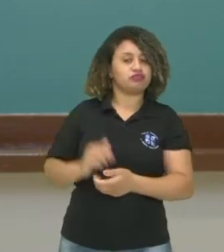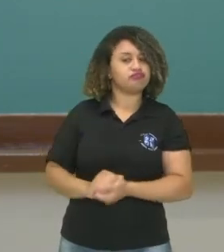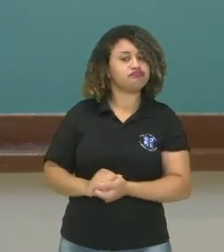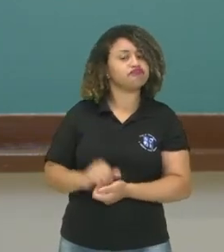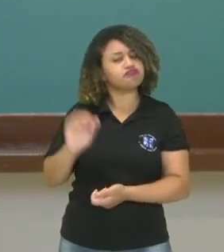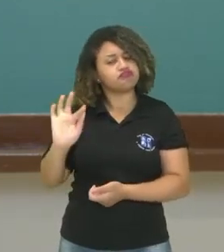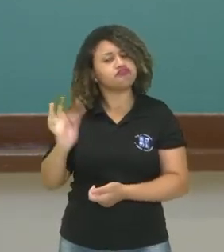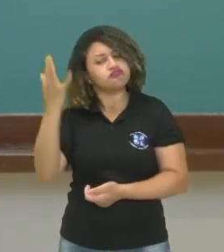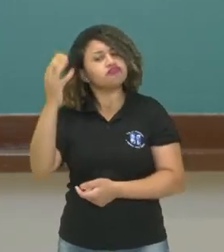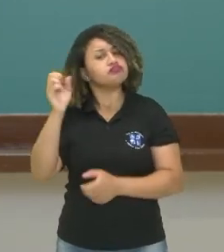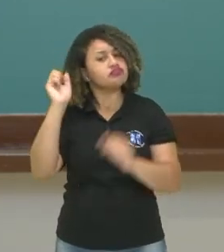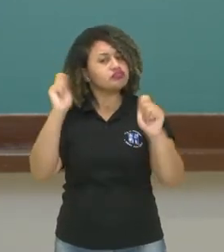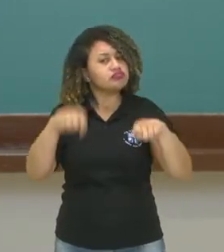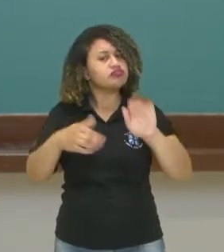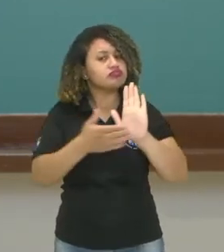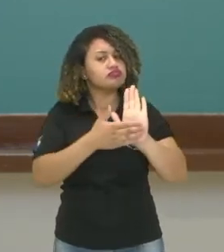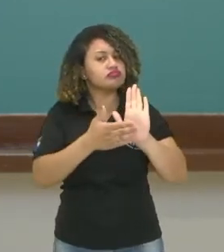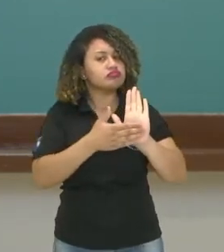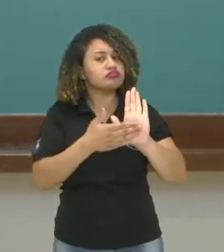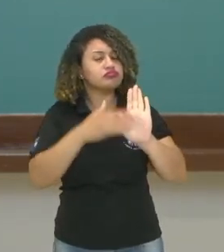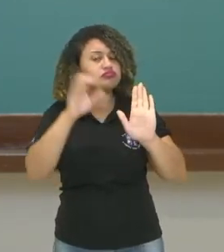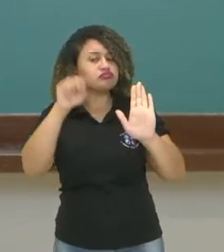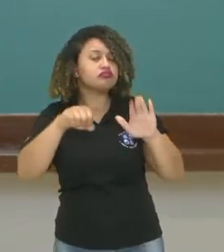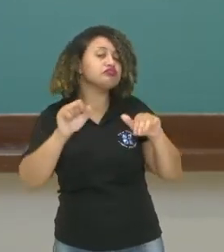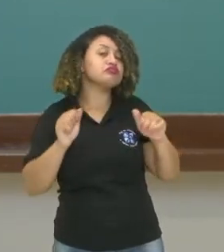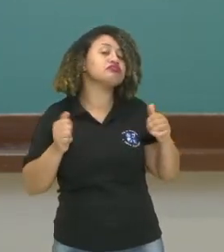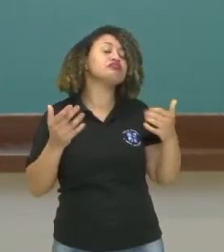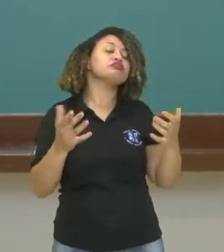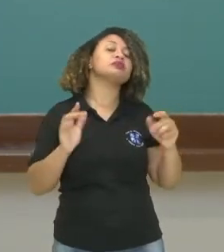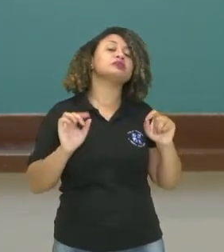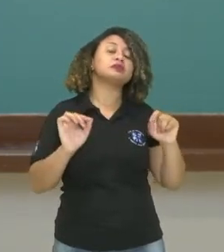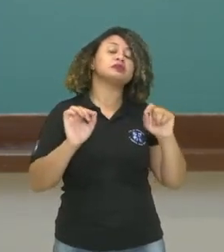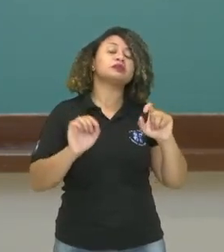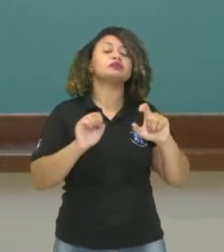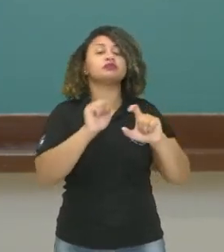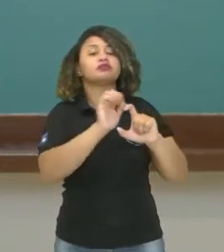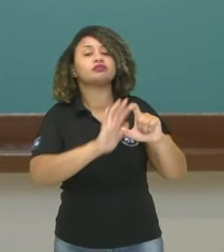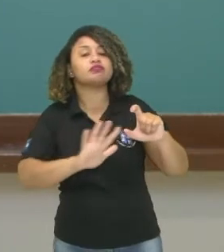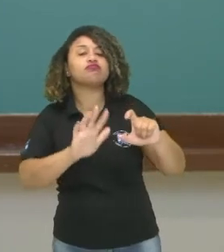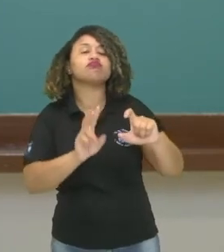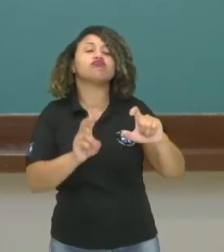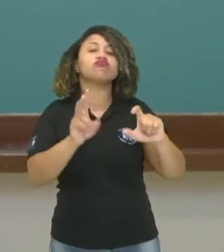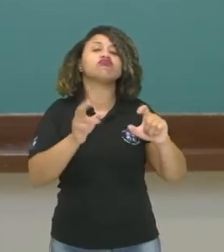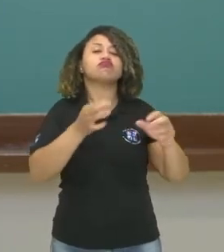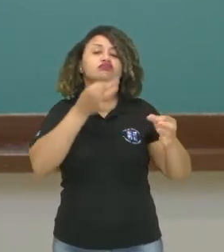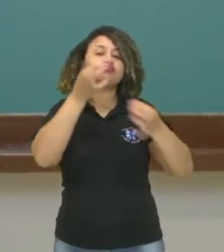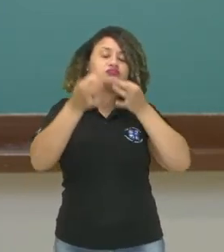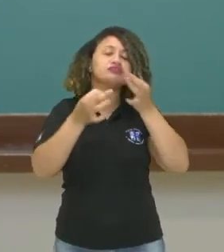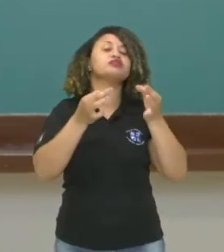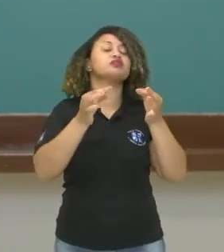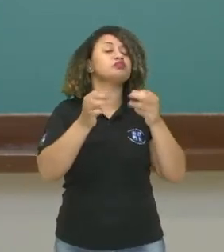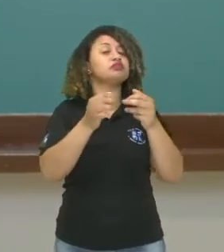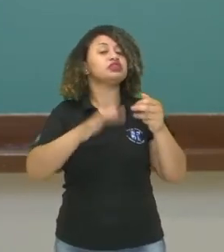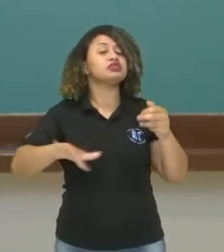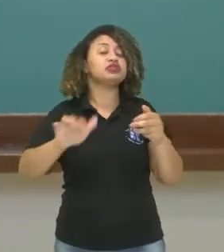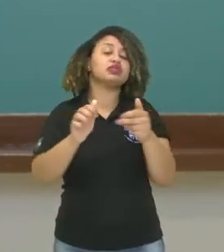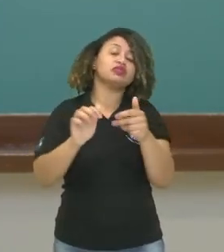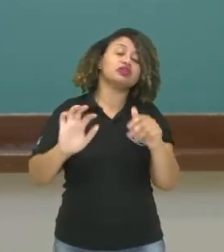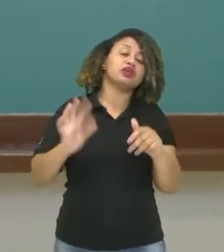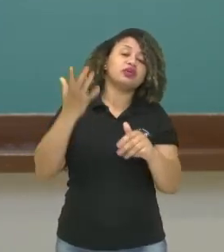algo que pode ser comprovado. Então, a charge sempre está comentando algo que aconteceu